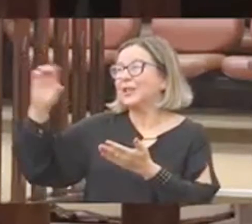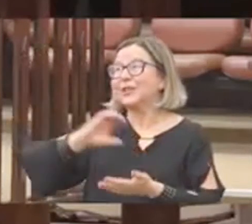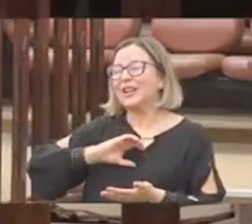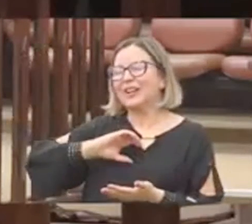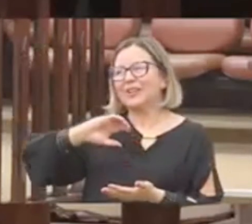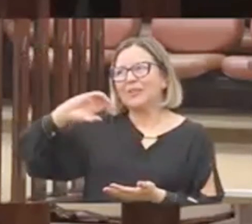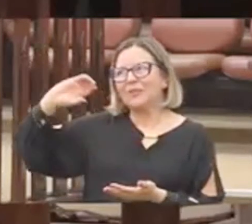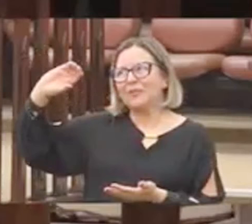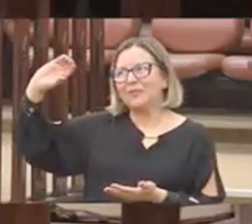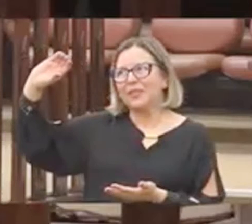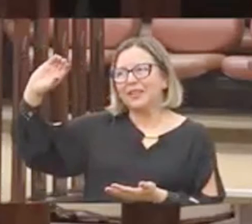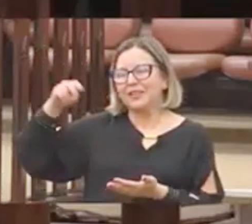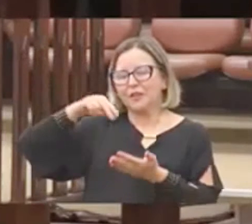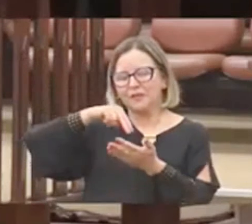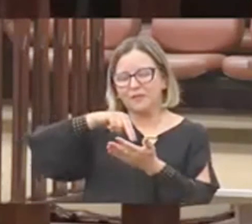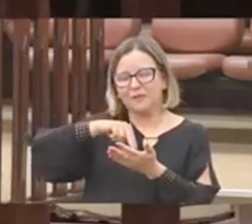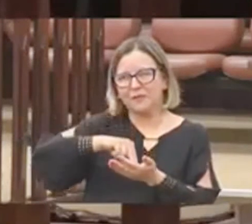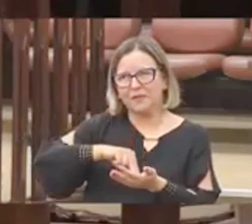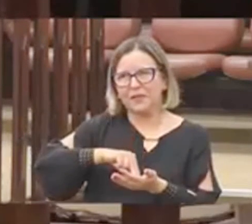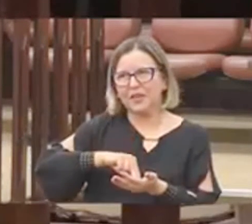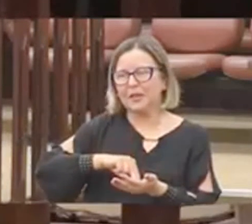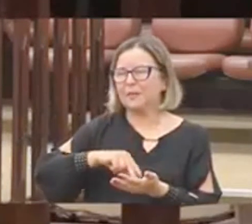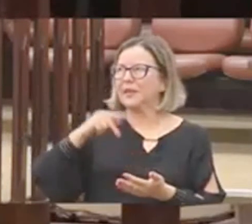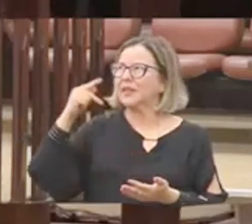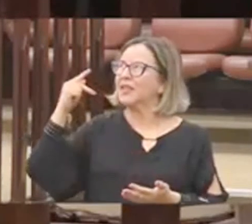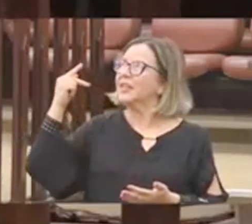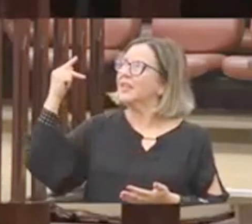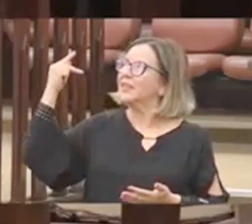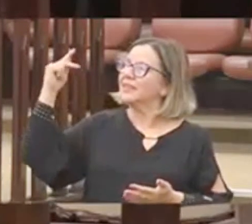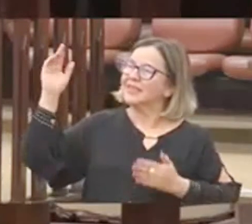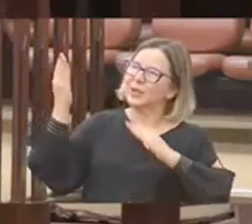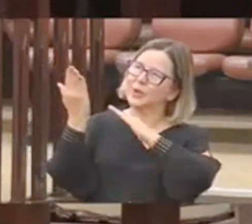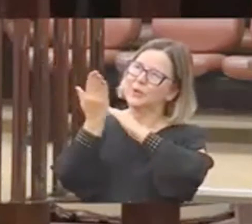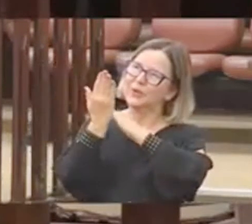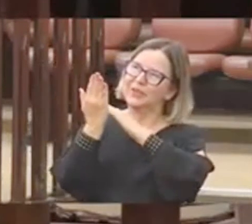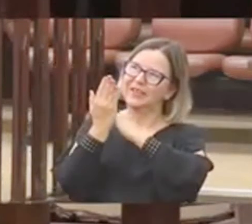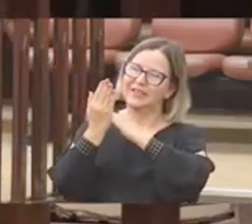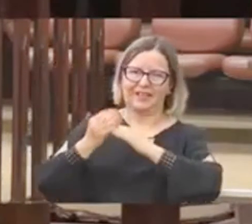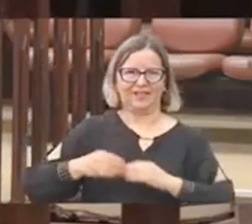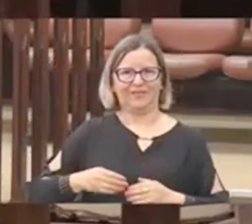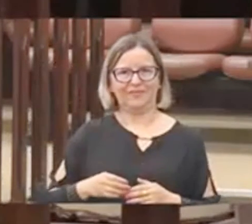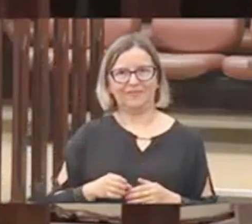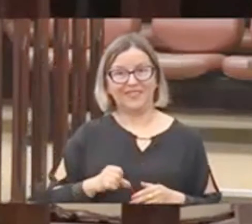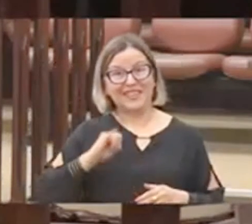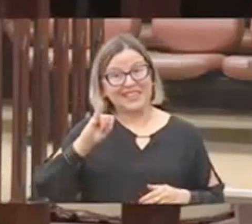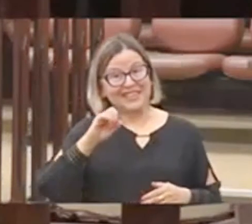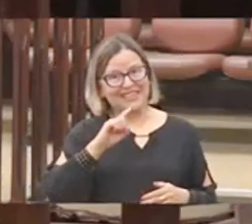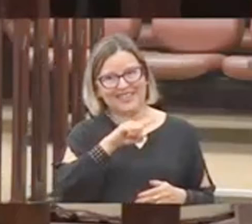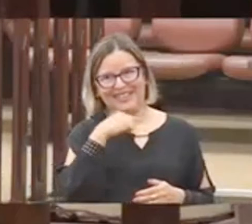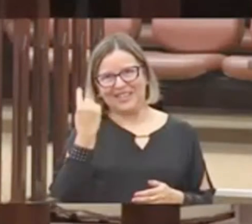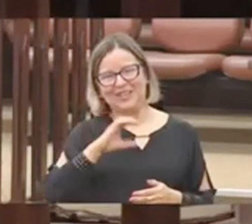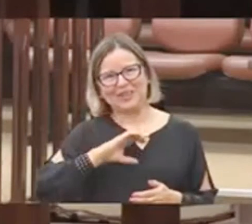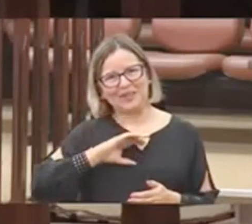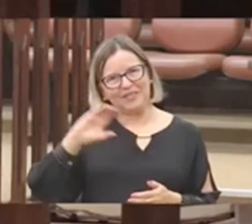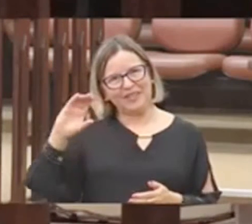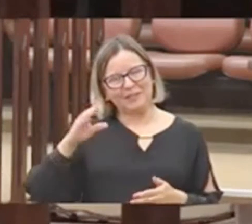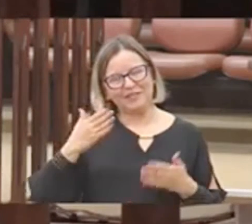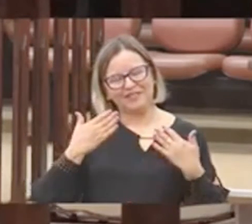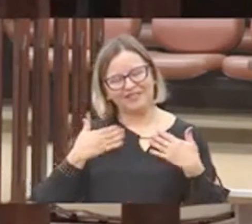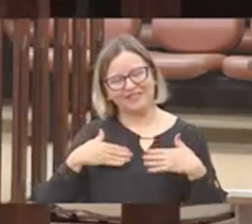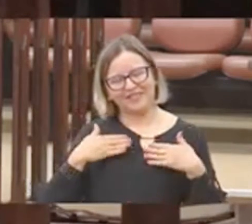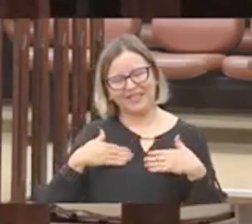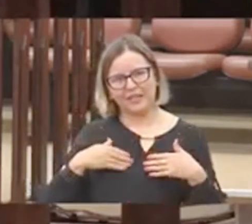nós. Se você confia, você descansa. Se você